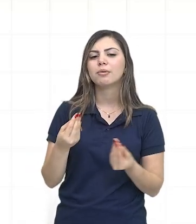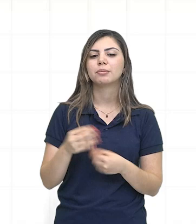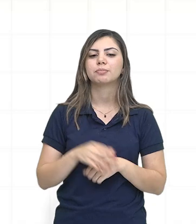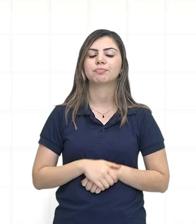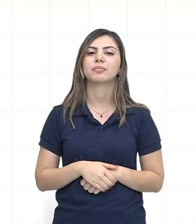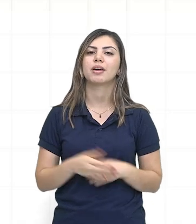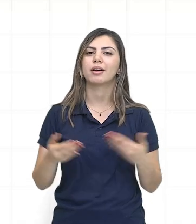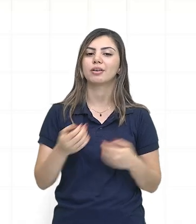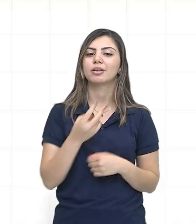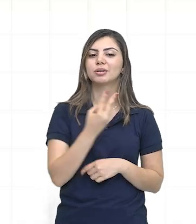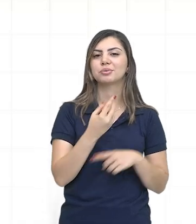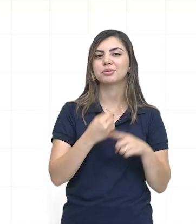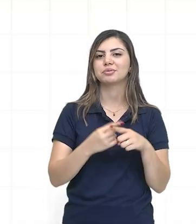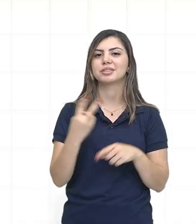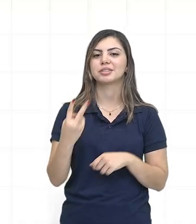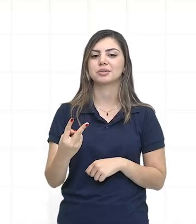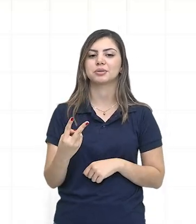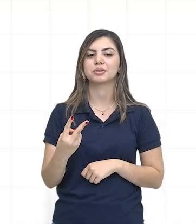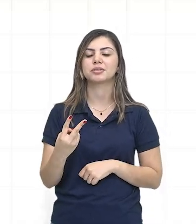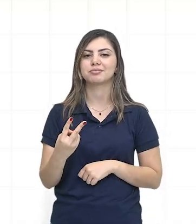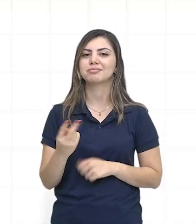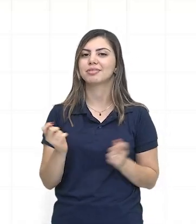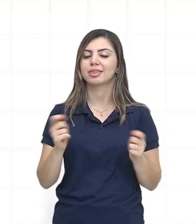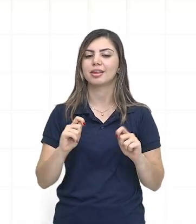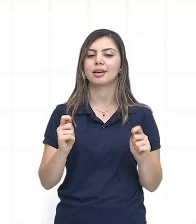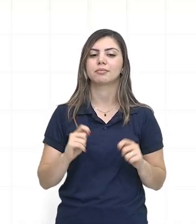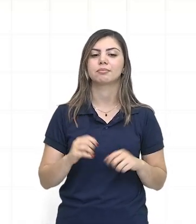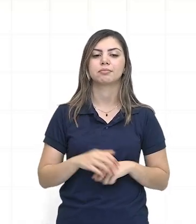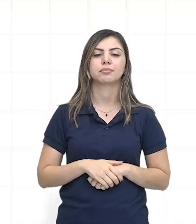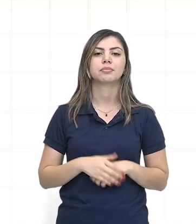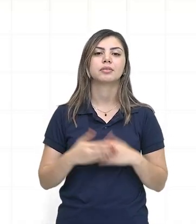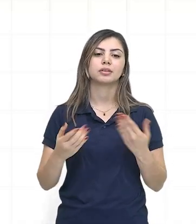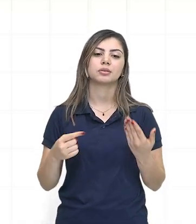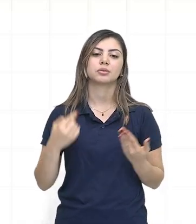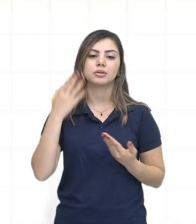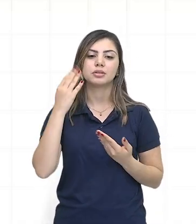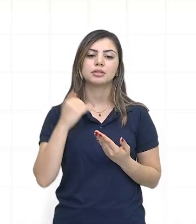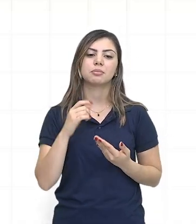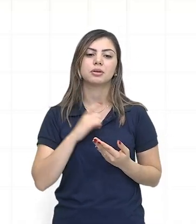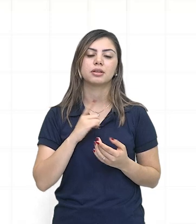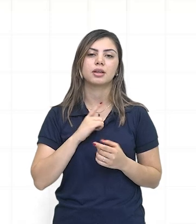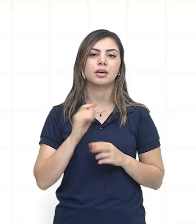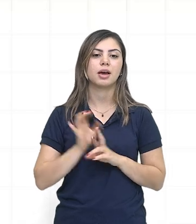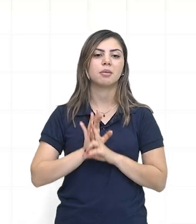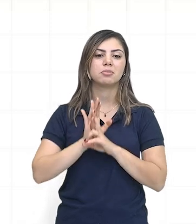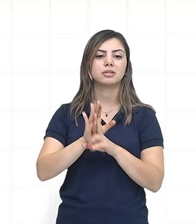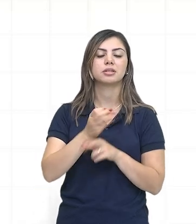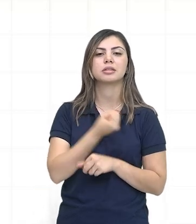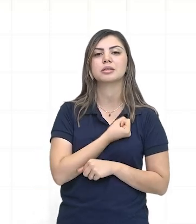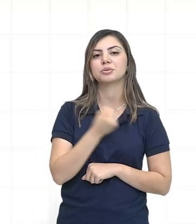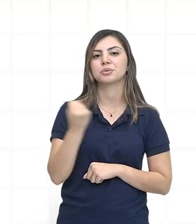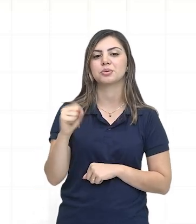Fazendo 2 vezes 2. E o 8, logicamente, que vai ter a sua representação